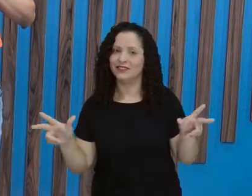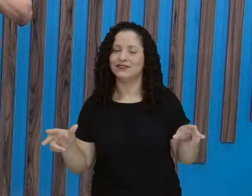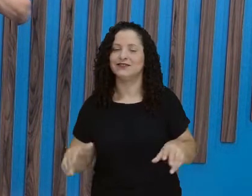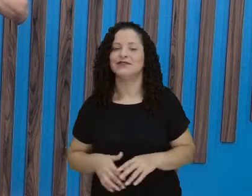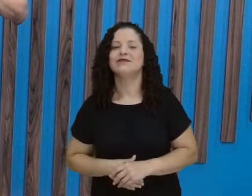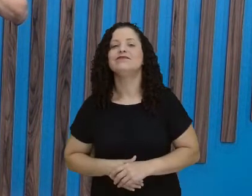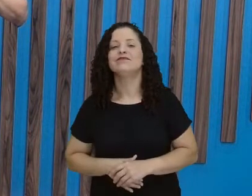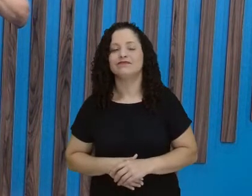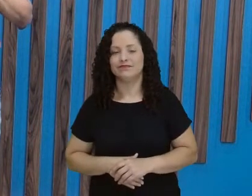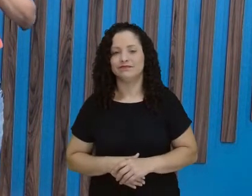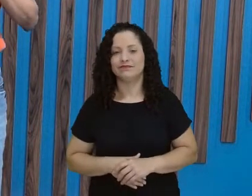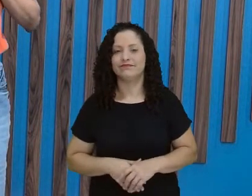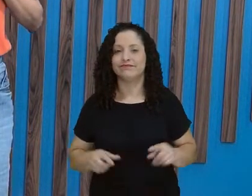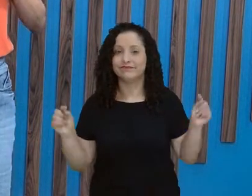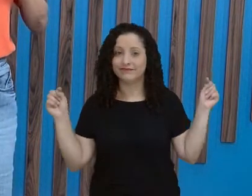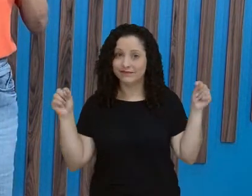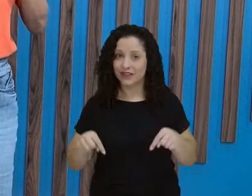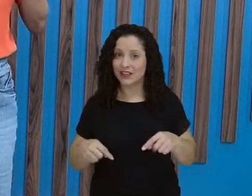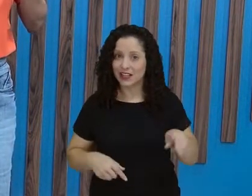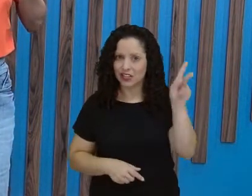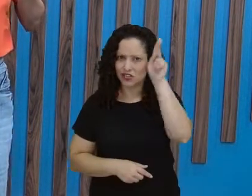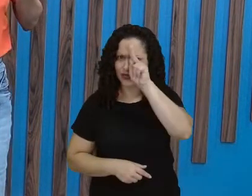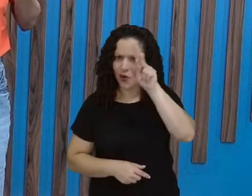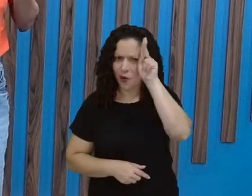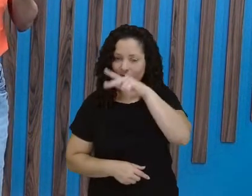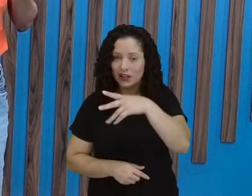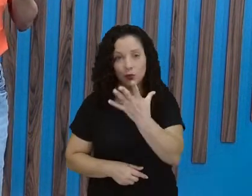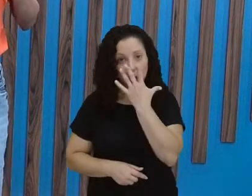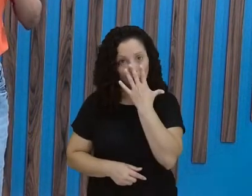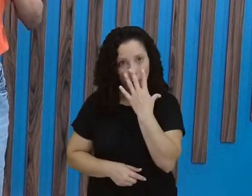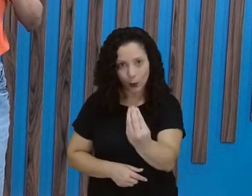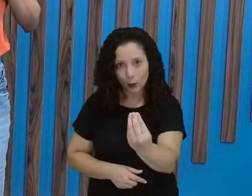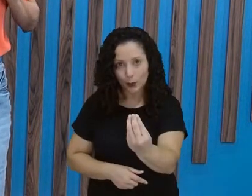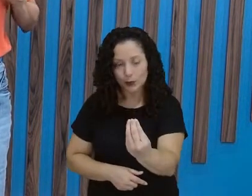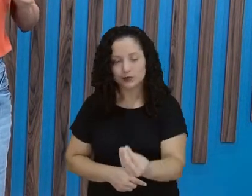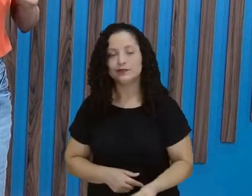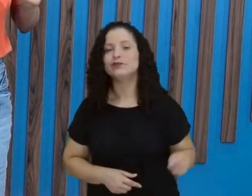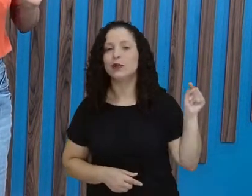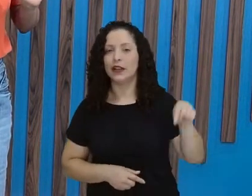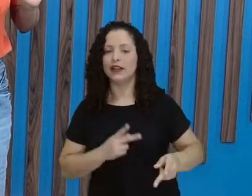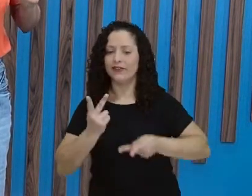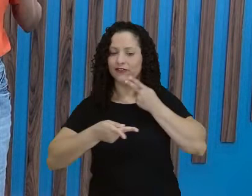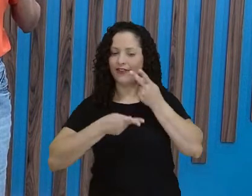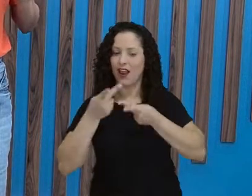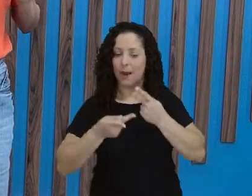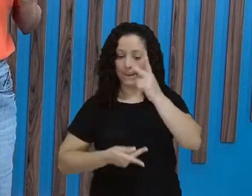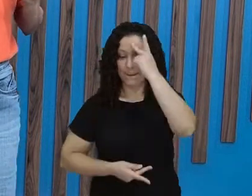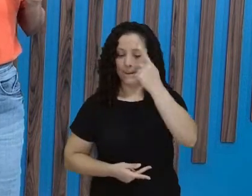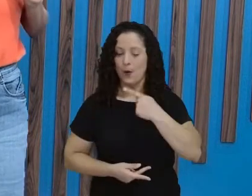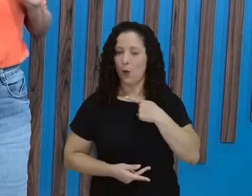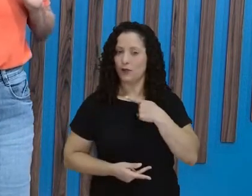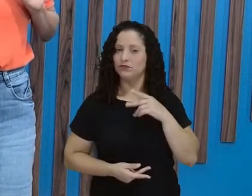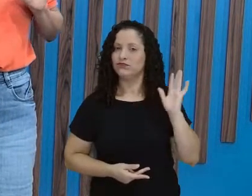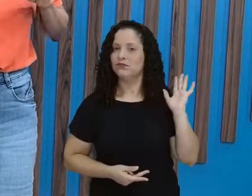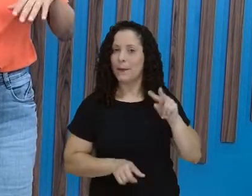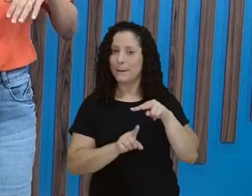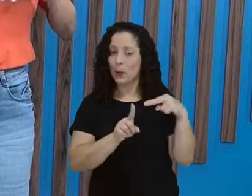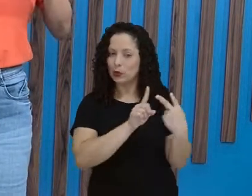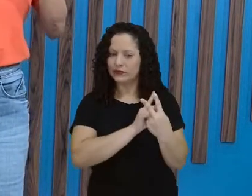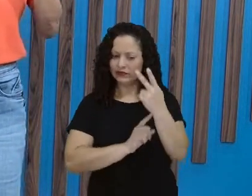Então, nessa história do lobo, ele contou a versão dele, um ponto de